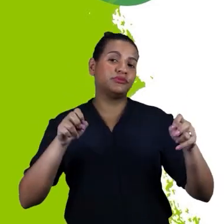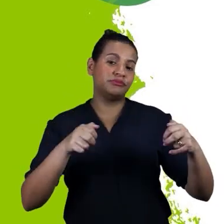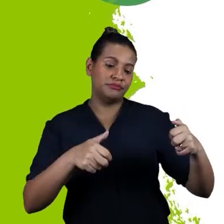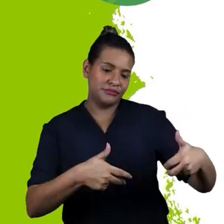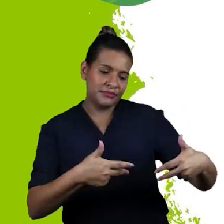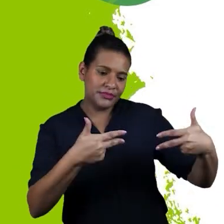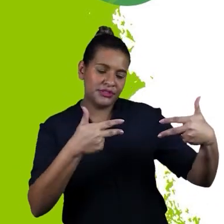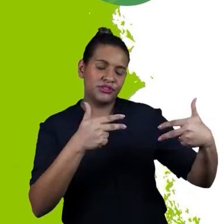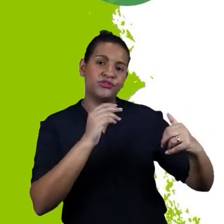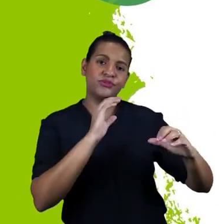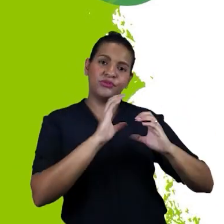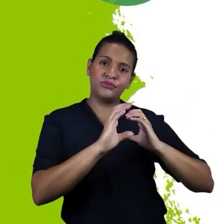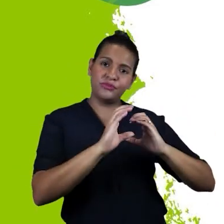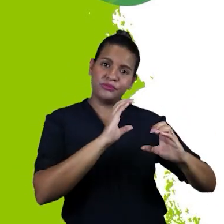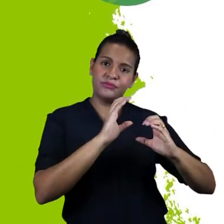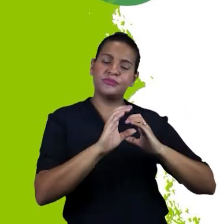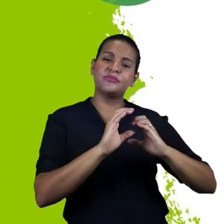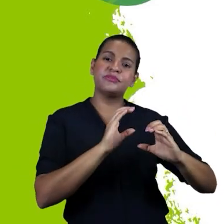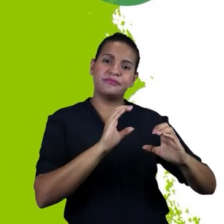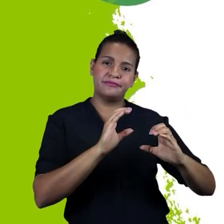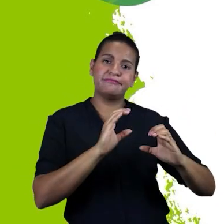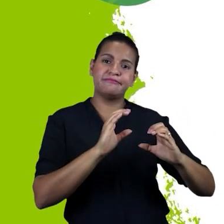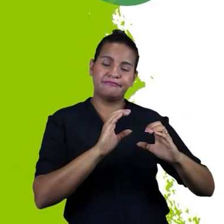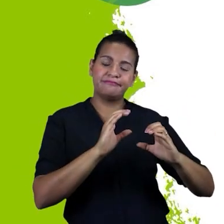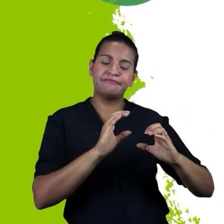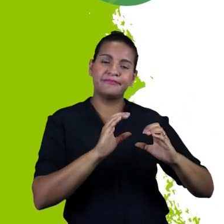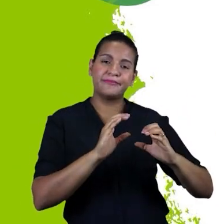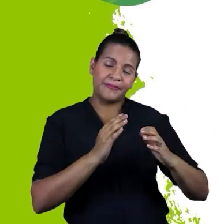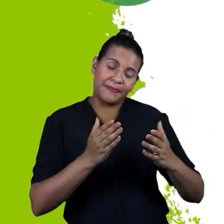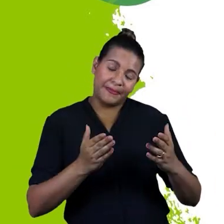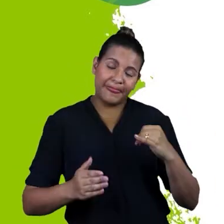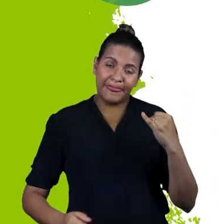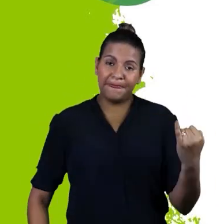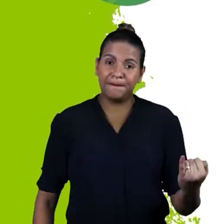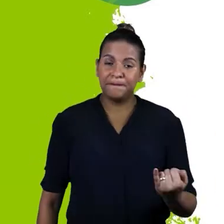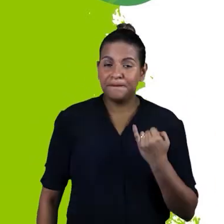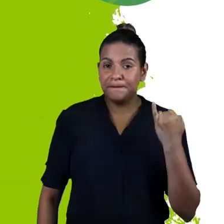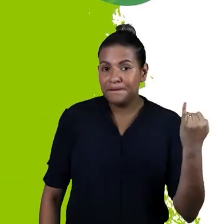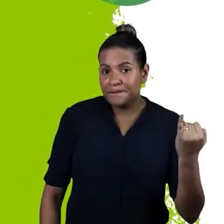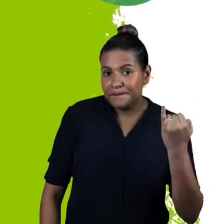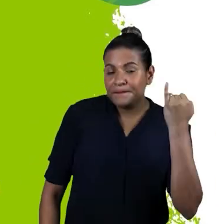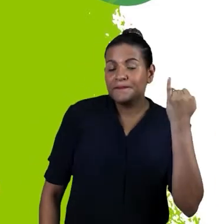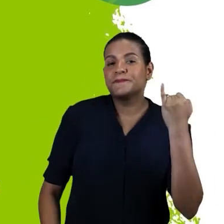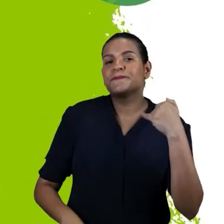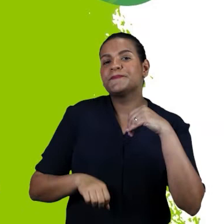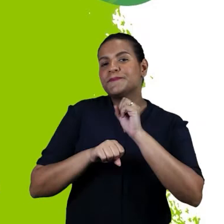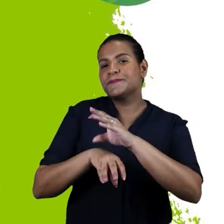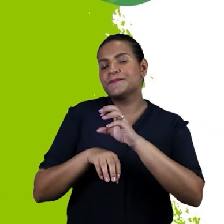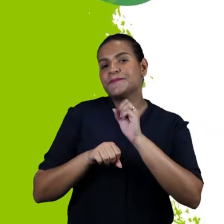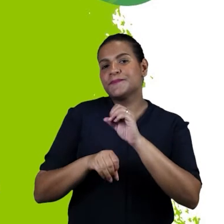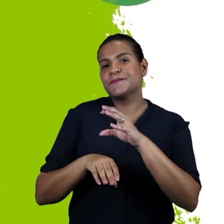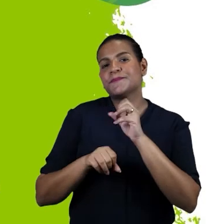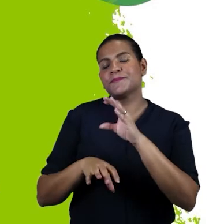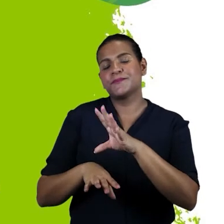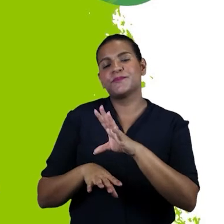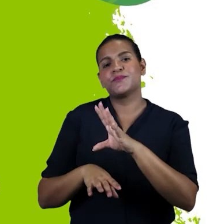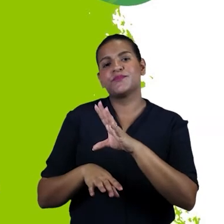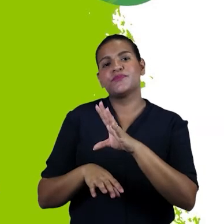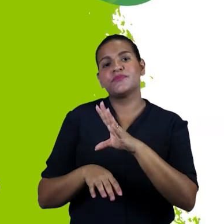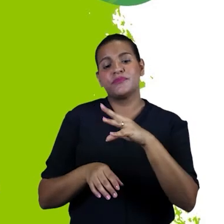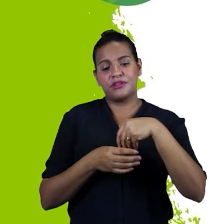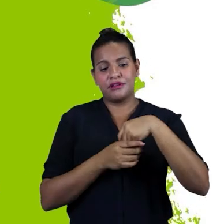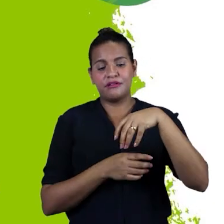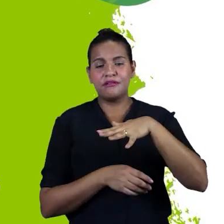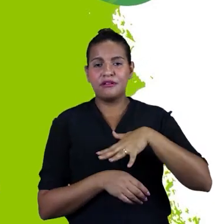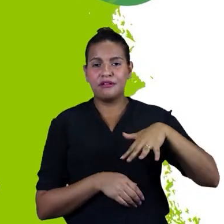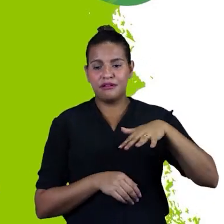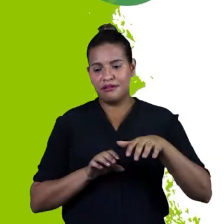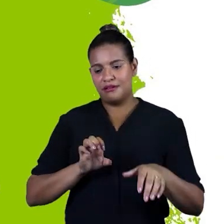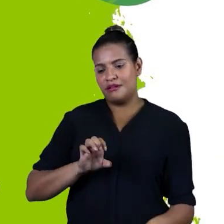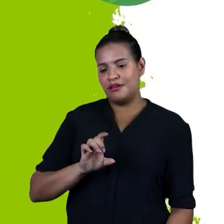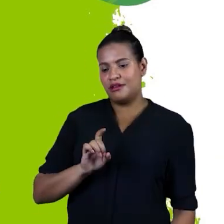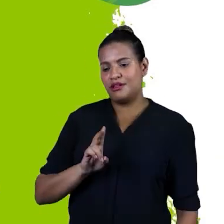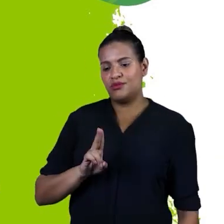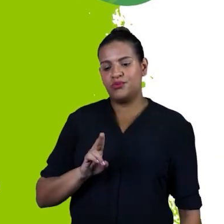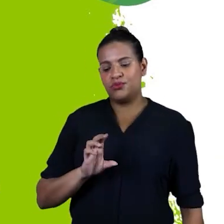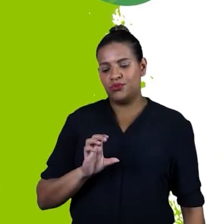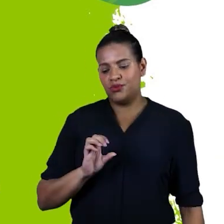trabalhar com essa questão da mídia, a questão da comunicação, assim por diante. É uma ferramenta educativa dentro